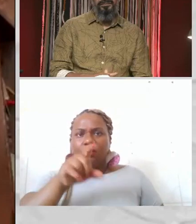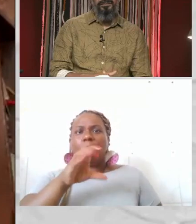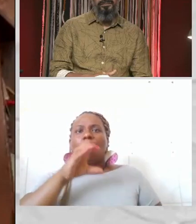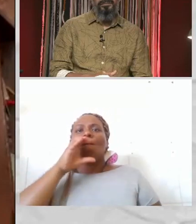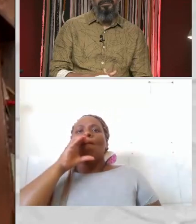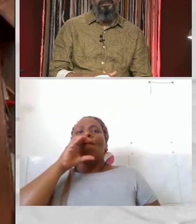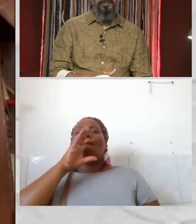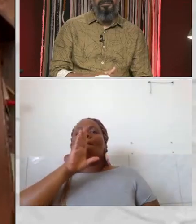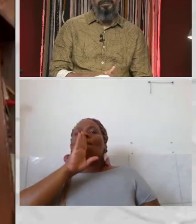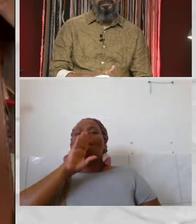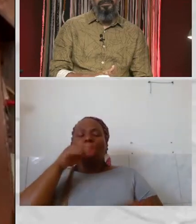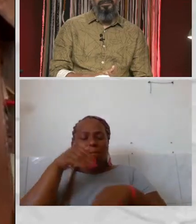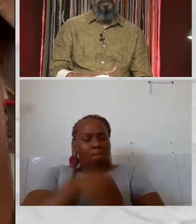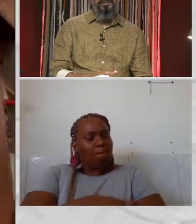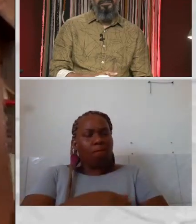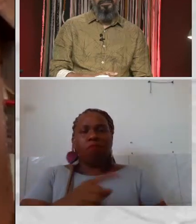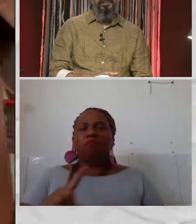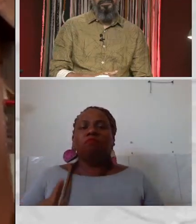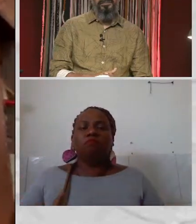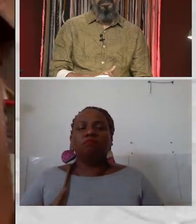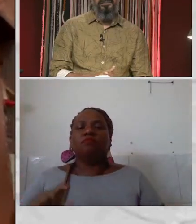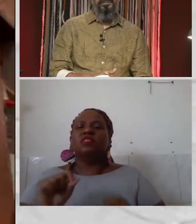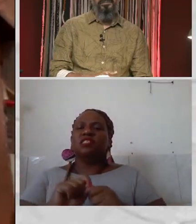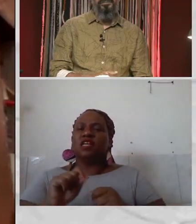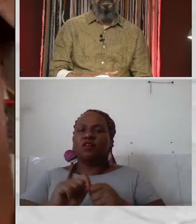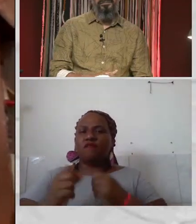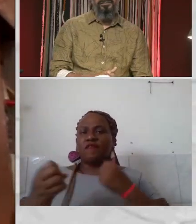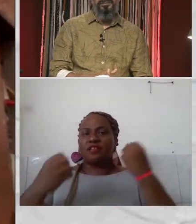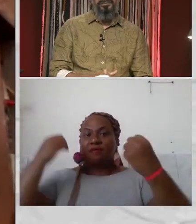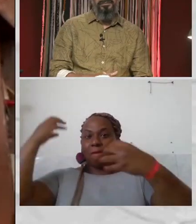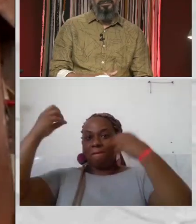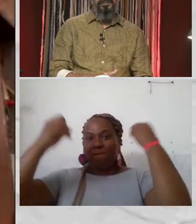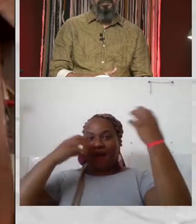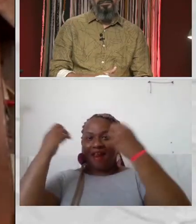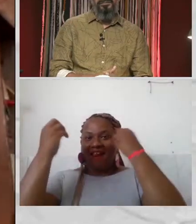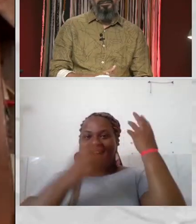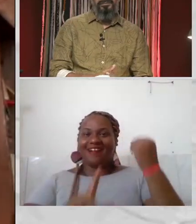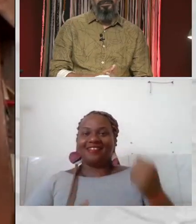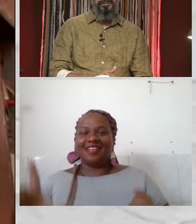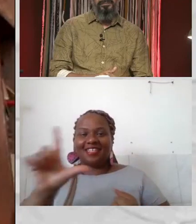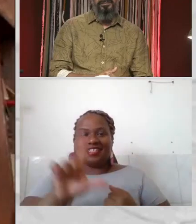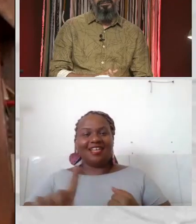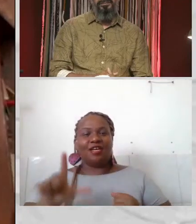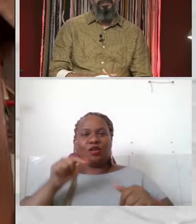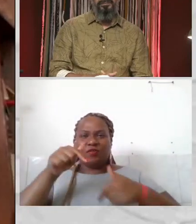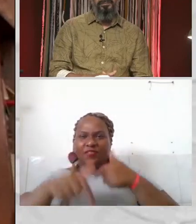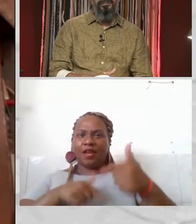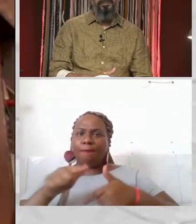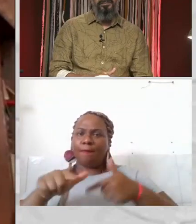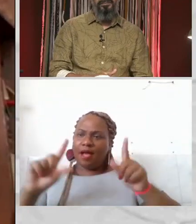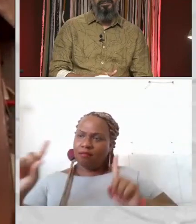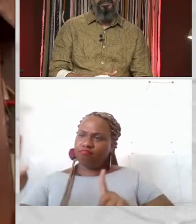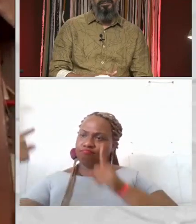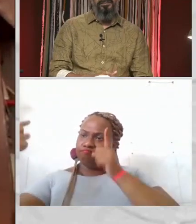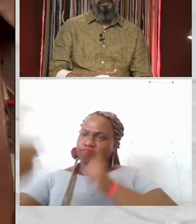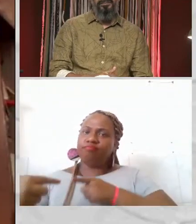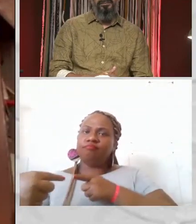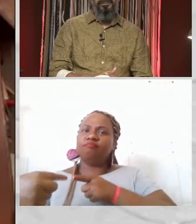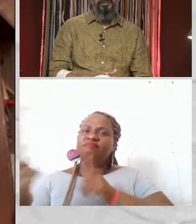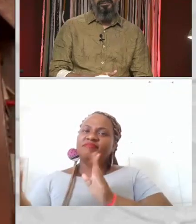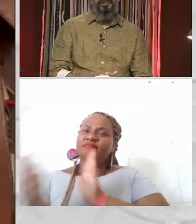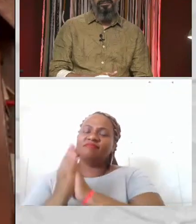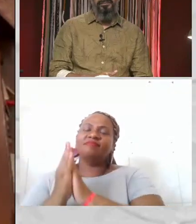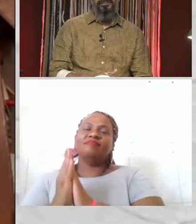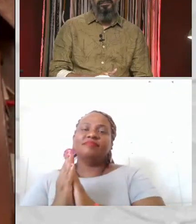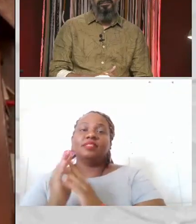fiz? Não deixei de fazer a balada literária, não deixei de fazer outras ações de enfrentamento, porque essas escolhas